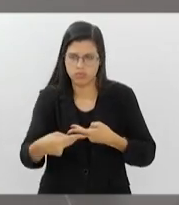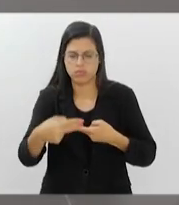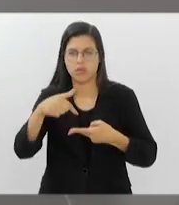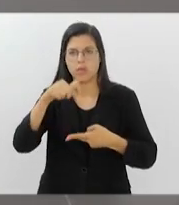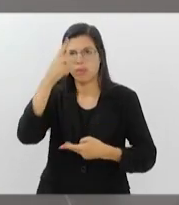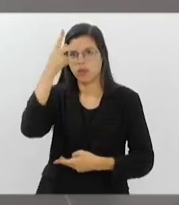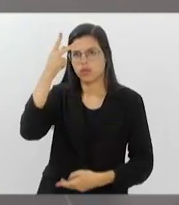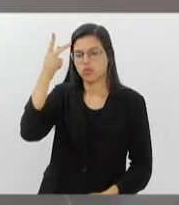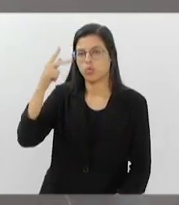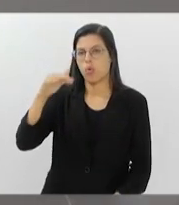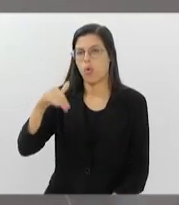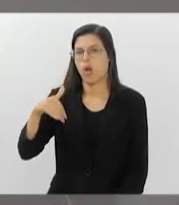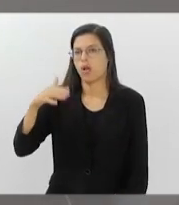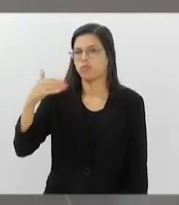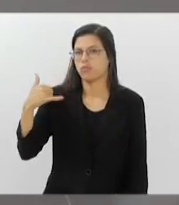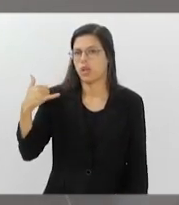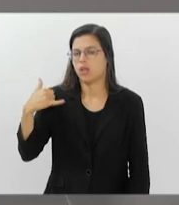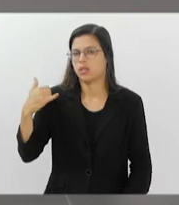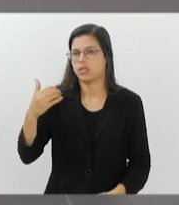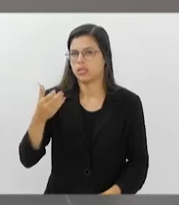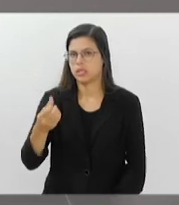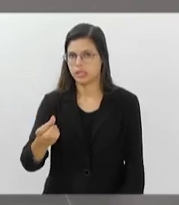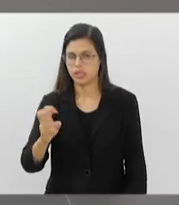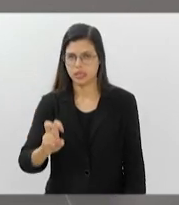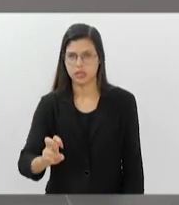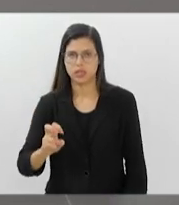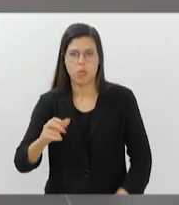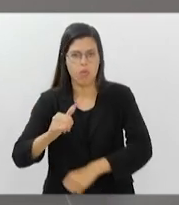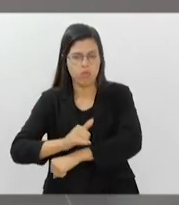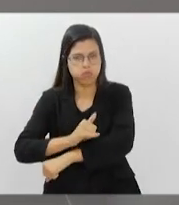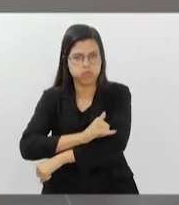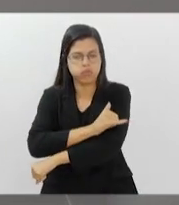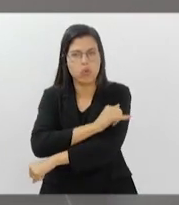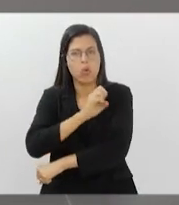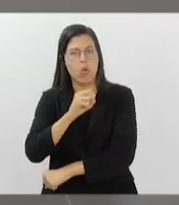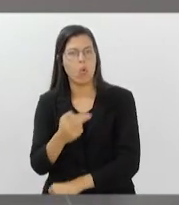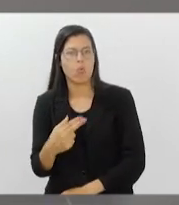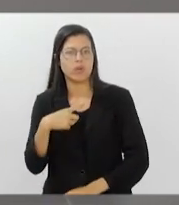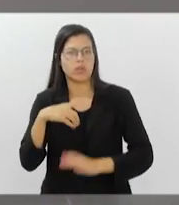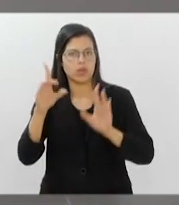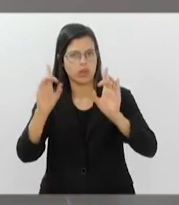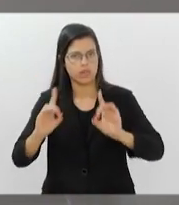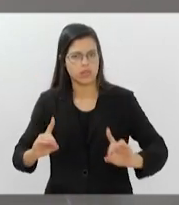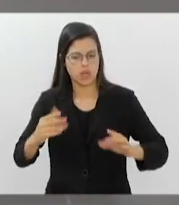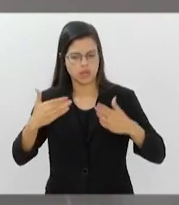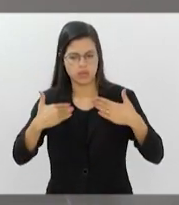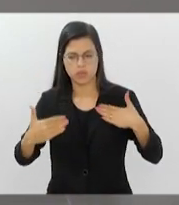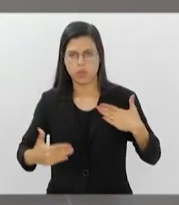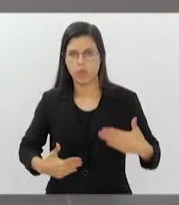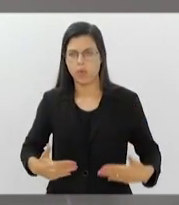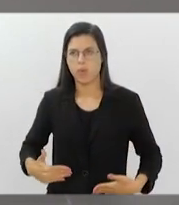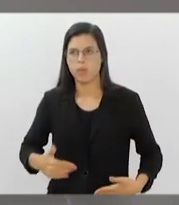anos, obesos e portadores de deficiência física e da outras